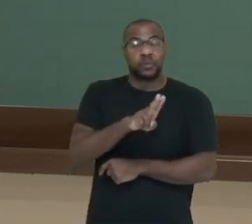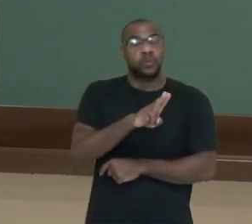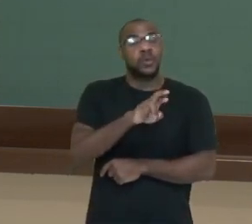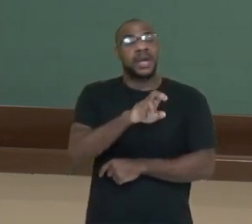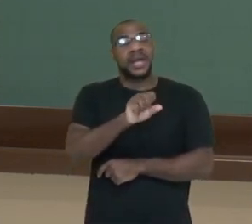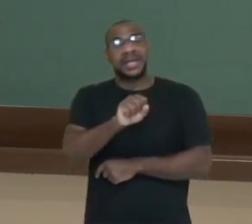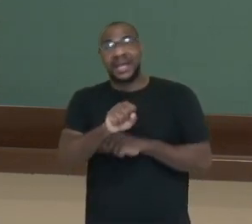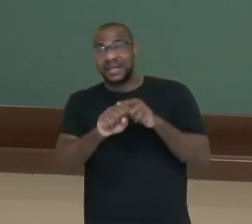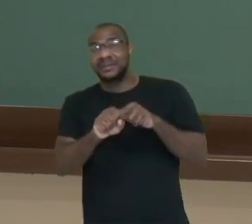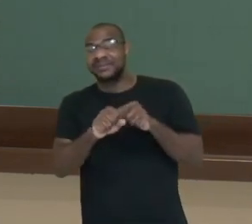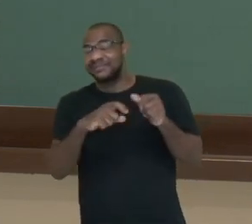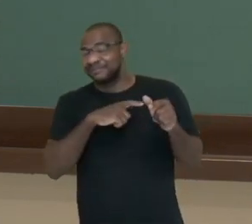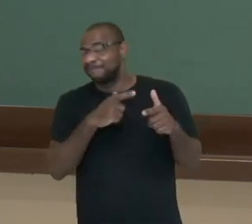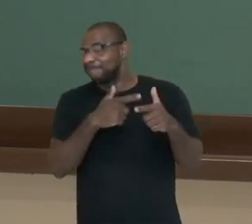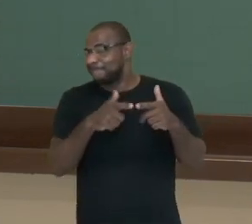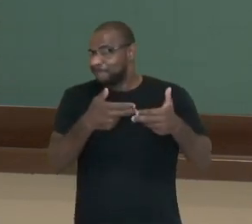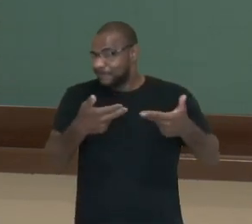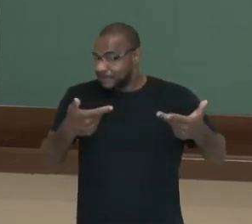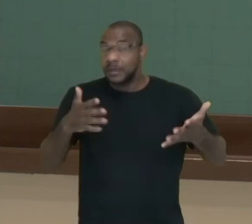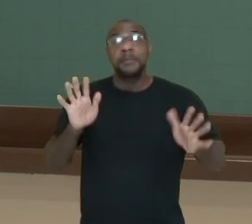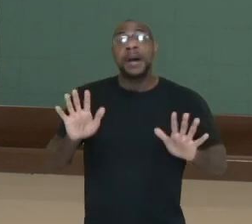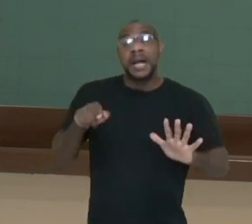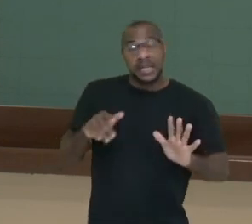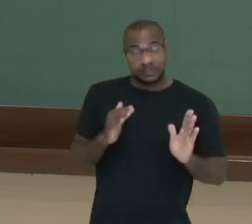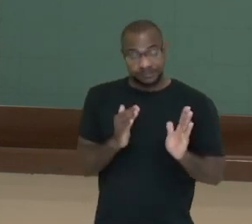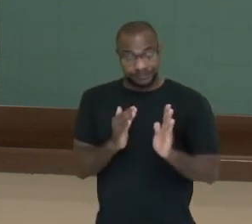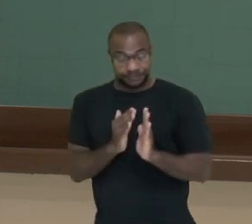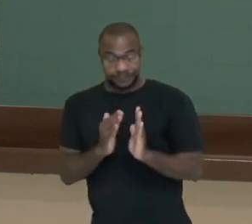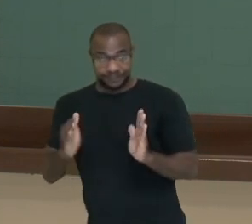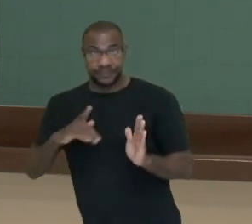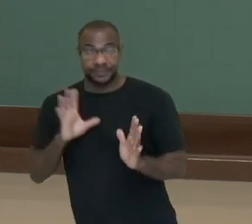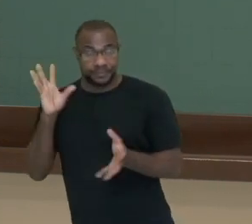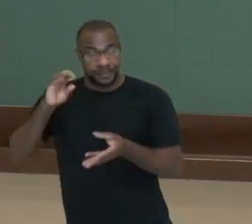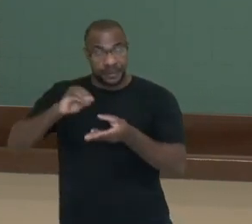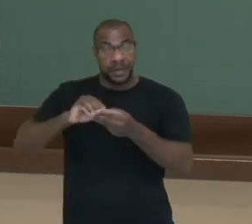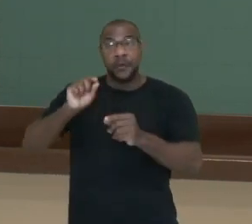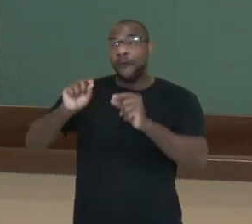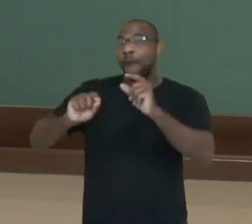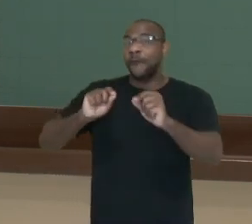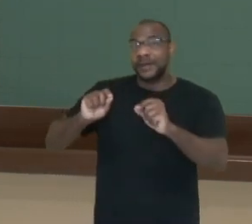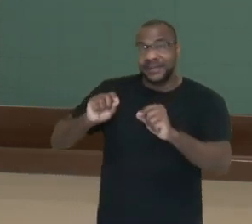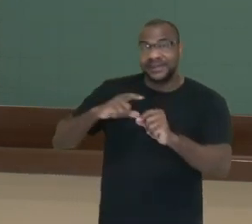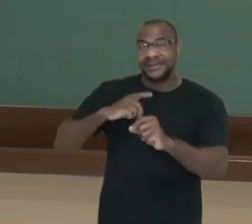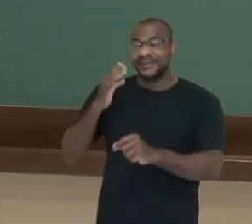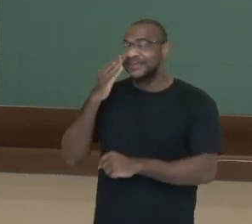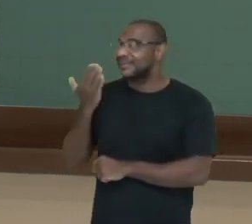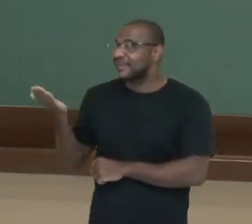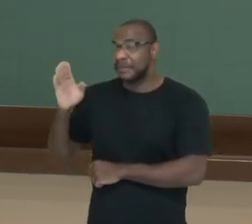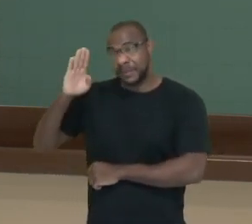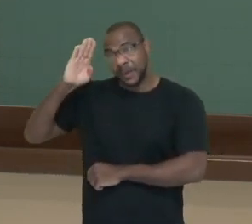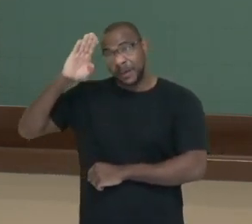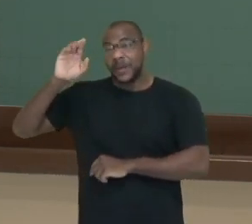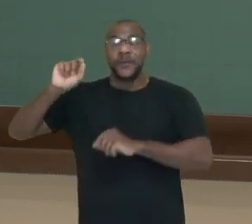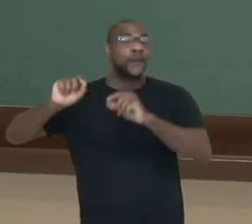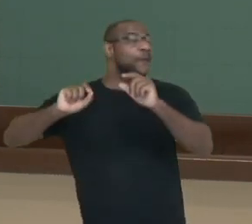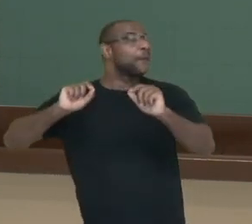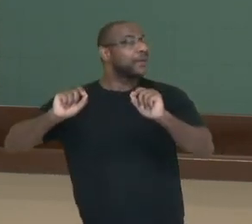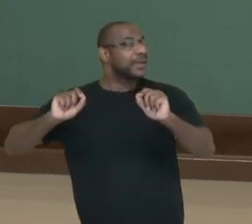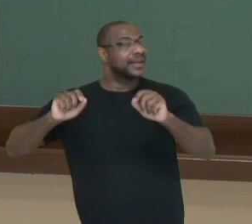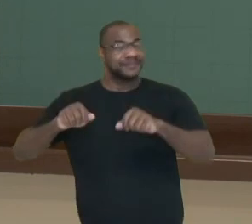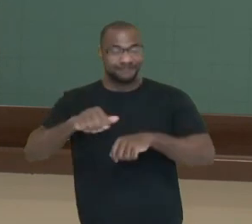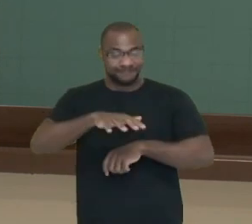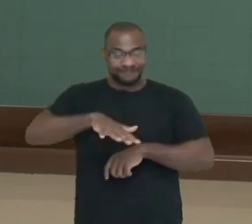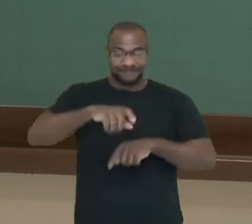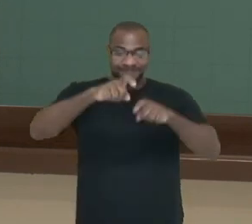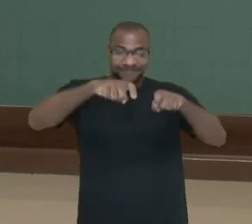gradativo. Mas aqui, na sequência, a gente percebe uma retomada, impulsionada principalmente pela